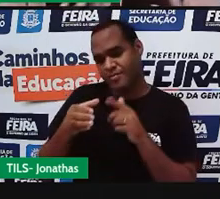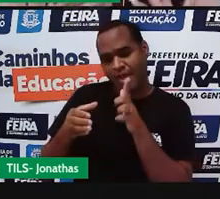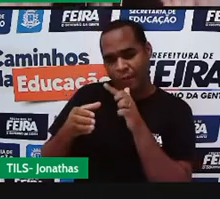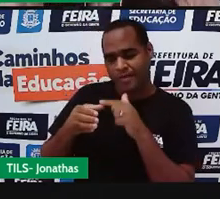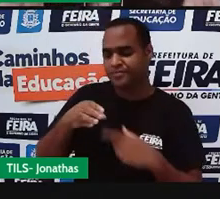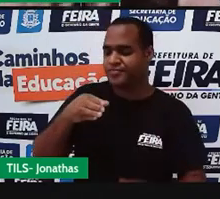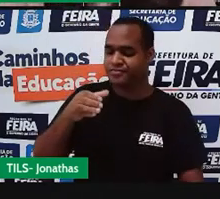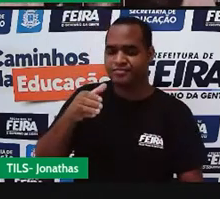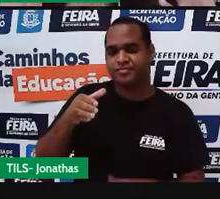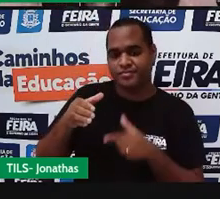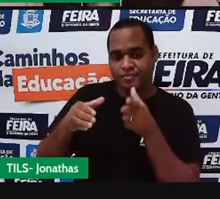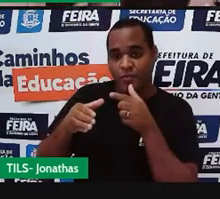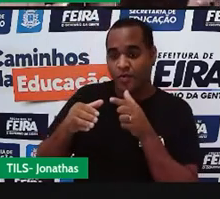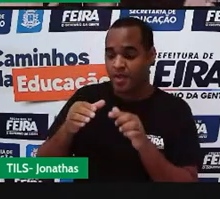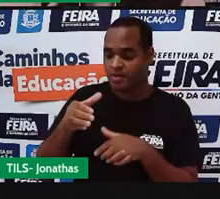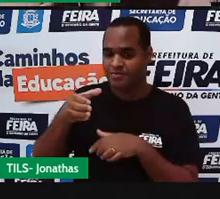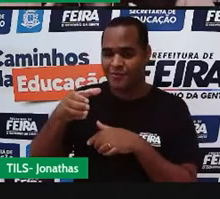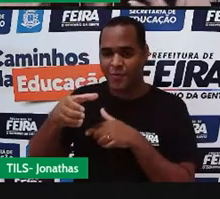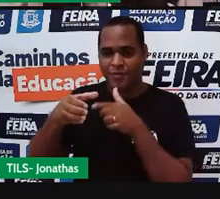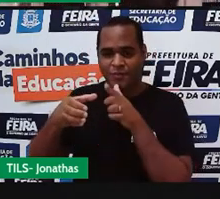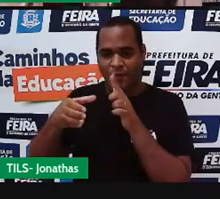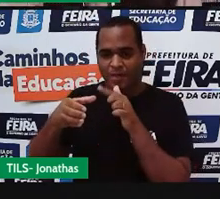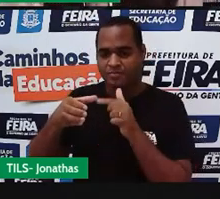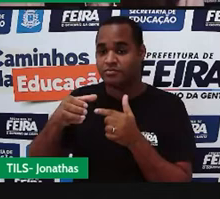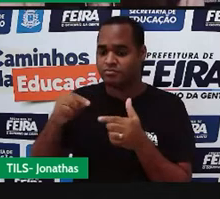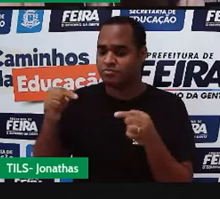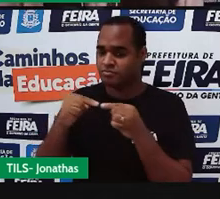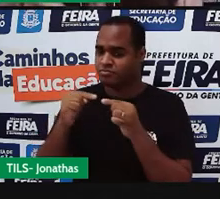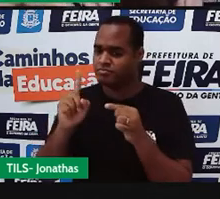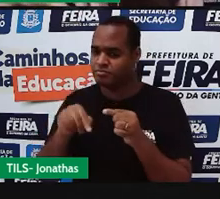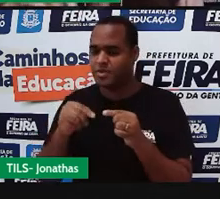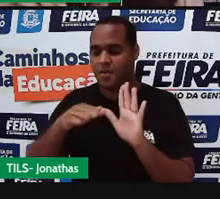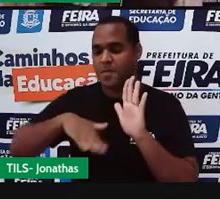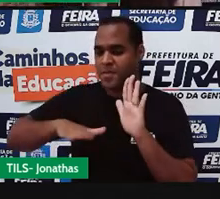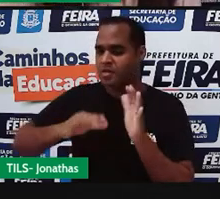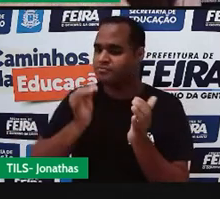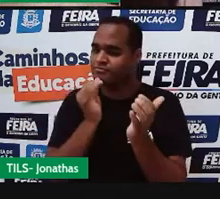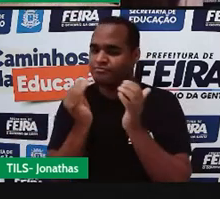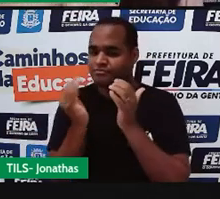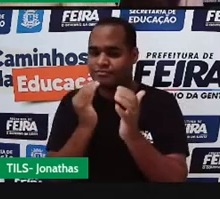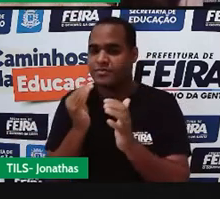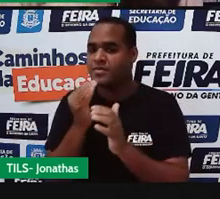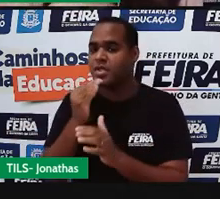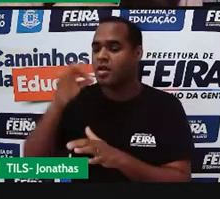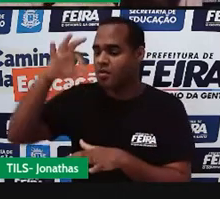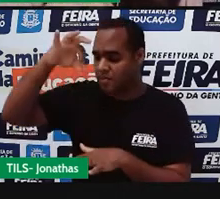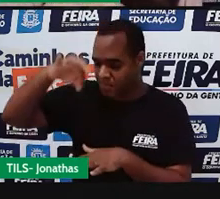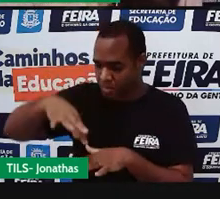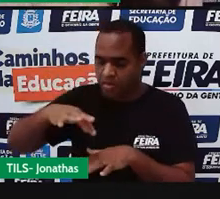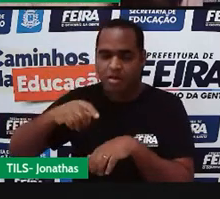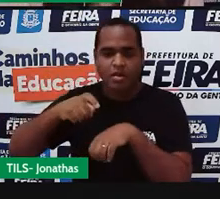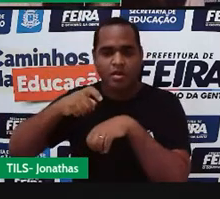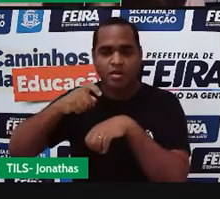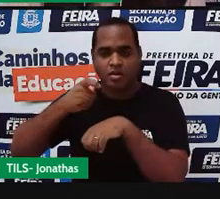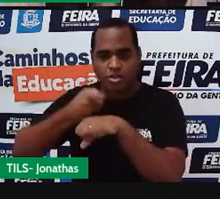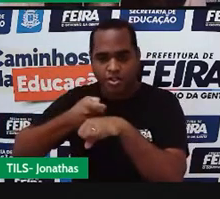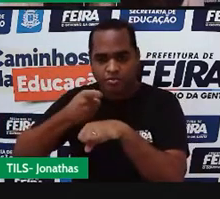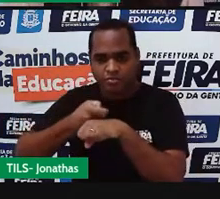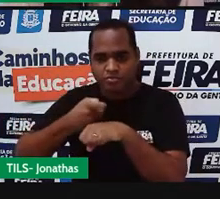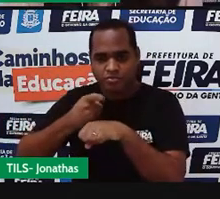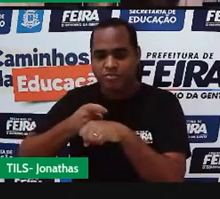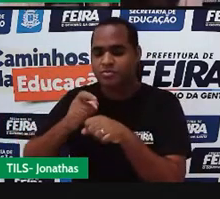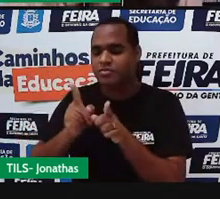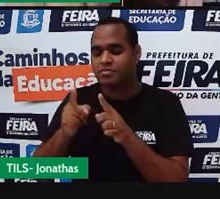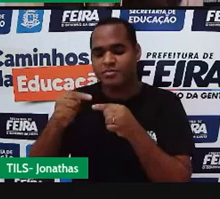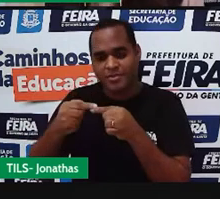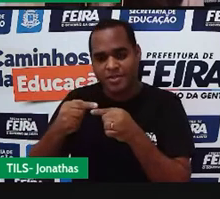água imaginar o mar vai ser esse copo cheio de água que a gente tem e eu coloco uma pedra de Oi espera um tempinho